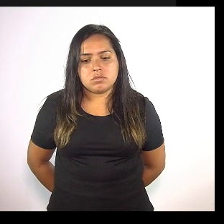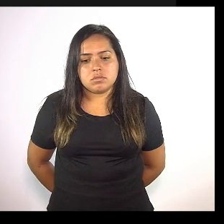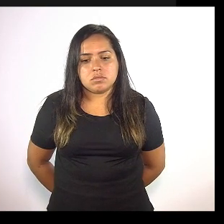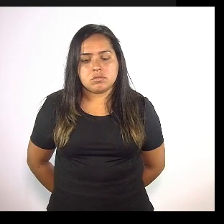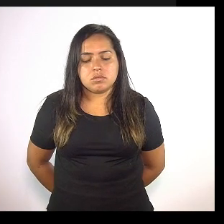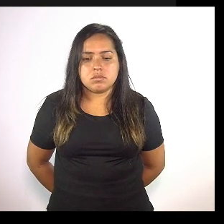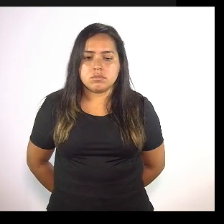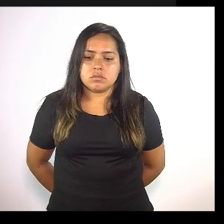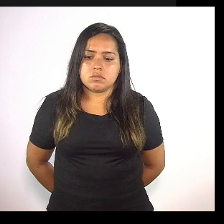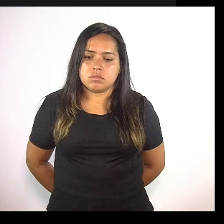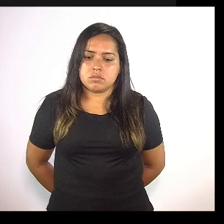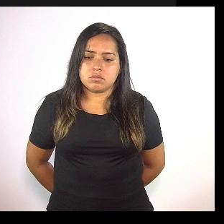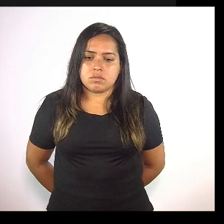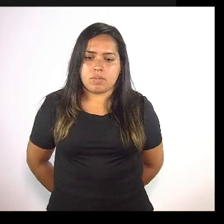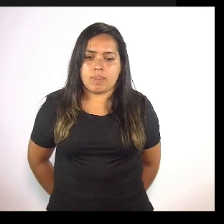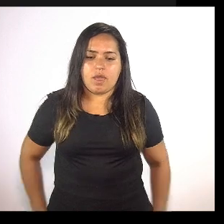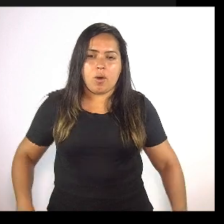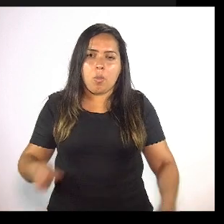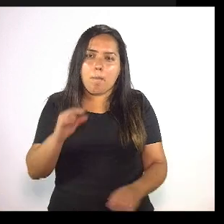Nossa.